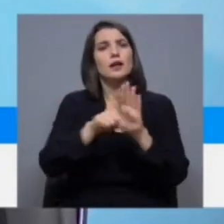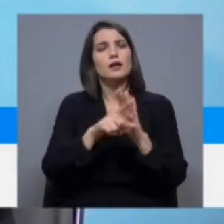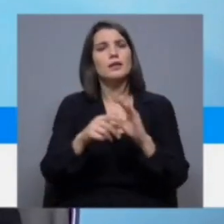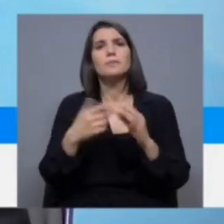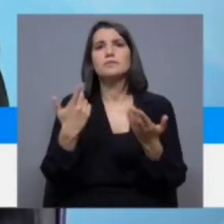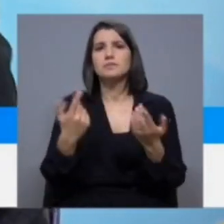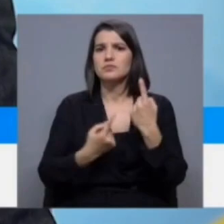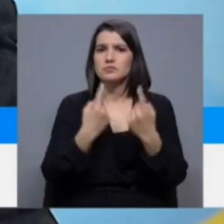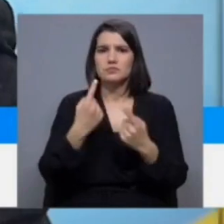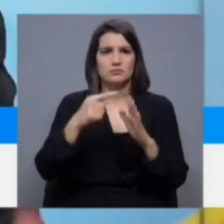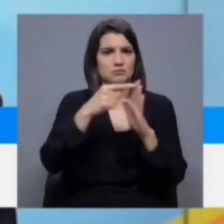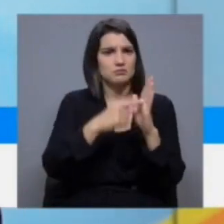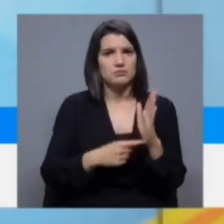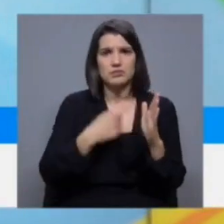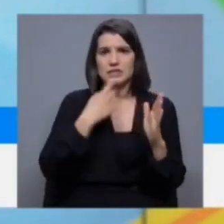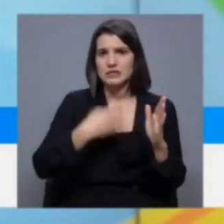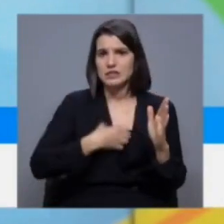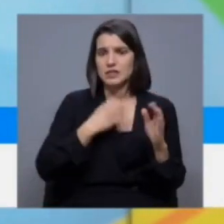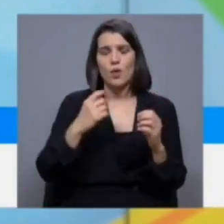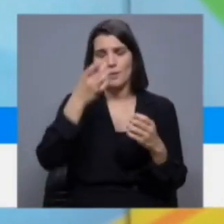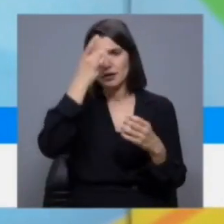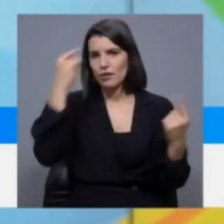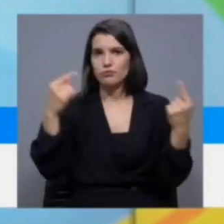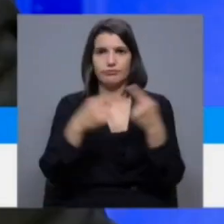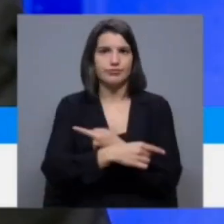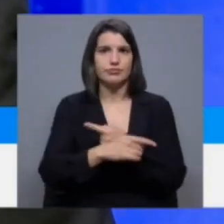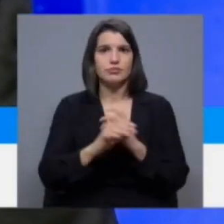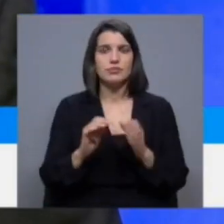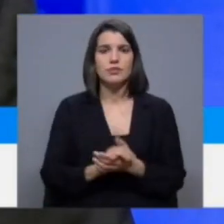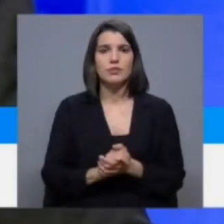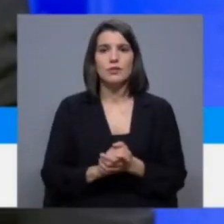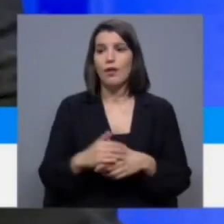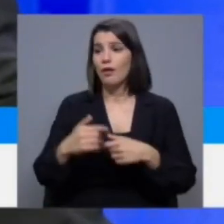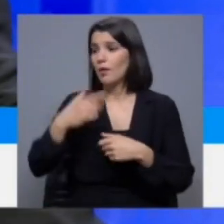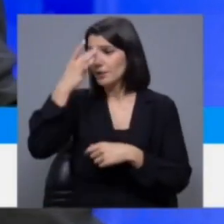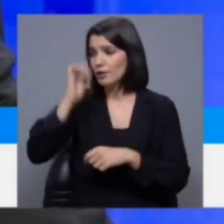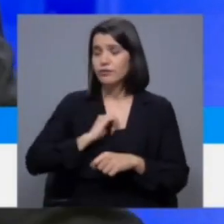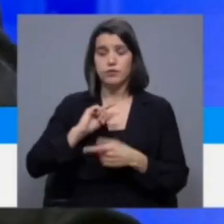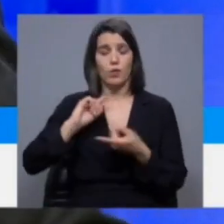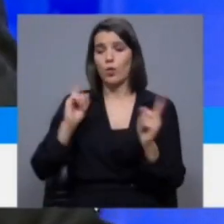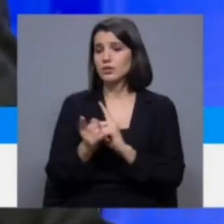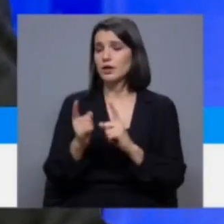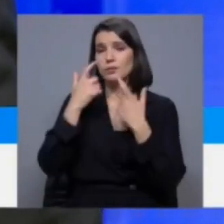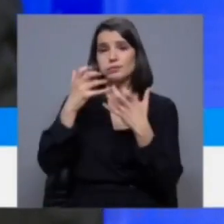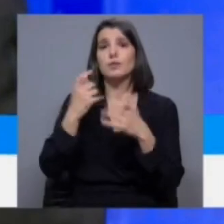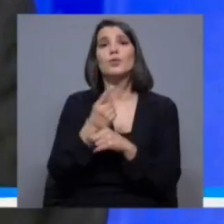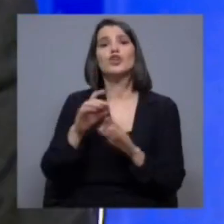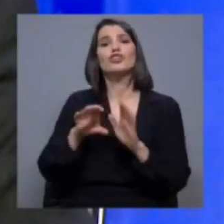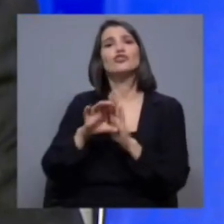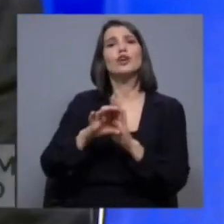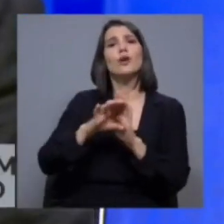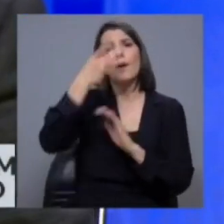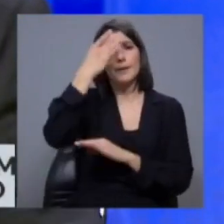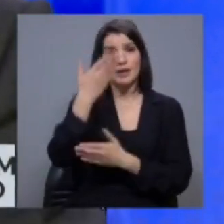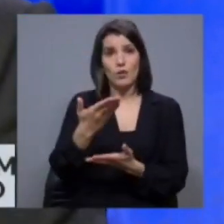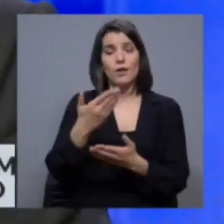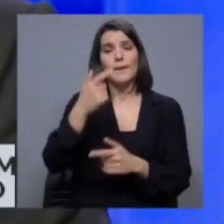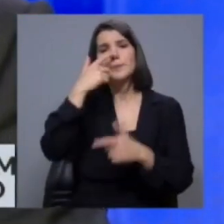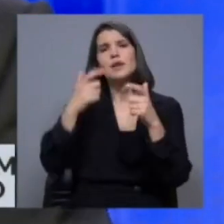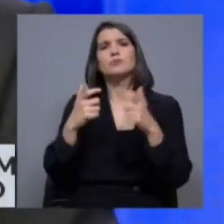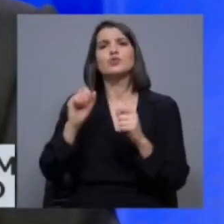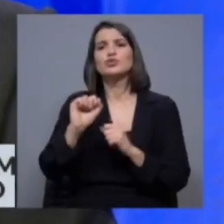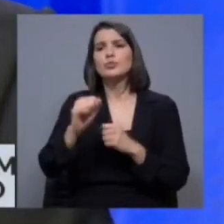para ver se algum destes valores ou é totalmente oposto ao que disso Chega sobre somente oposto porque na visão do chega as pessoas estão